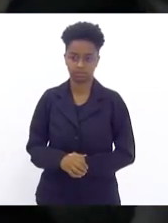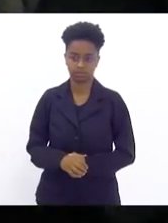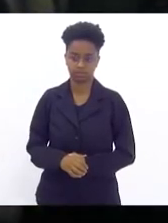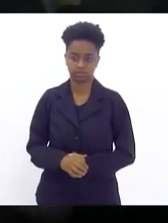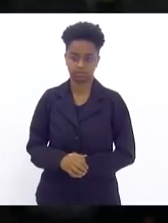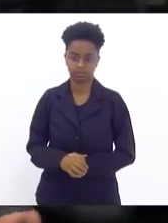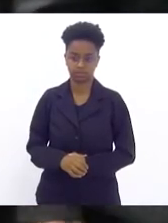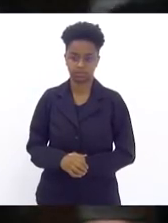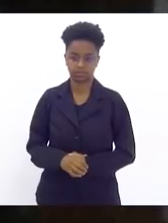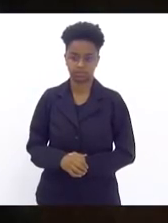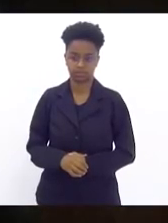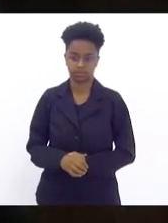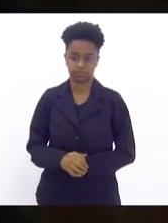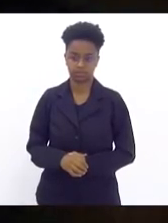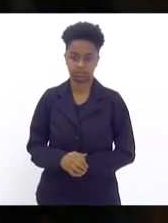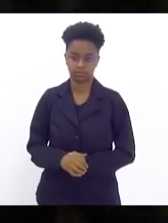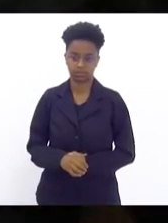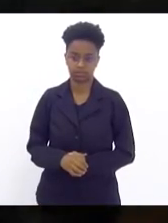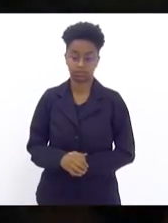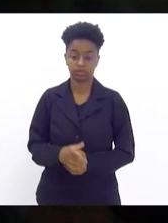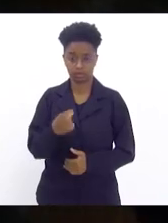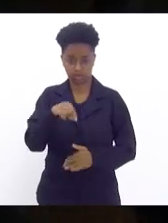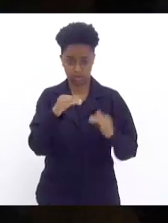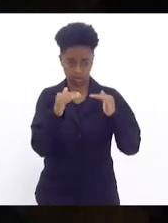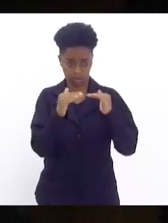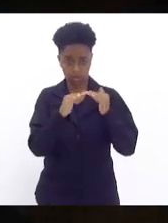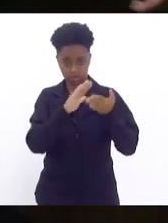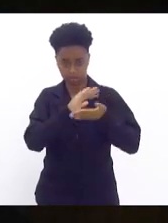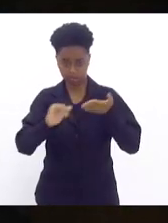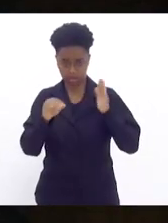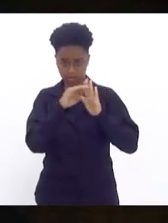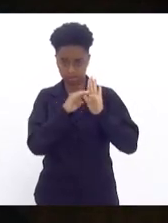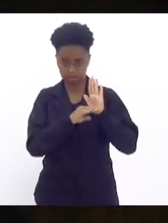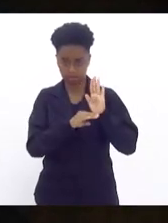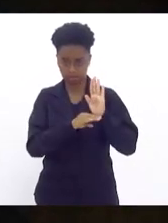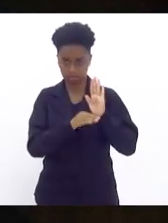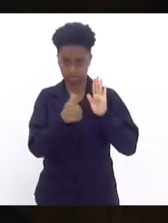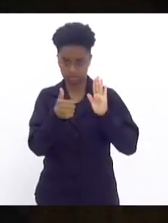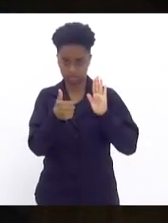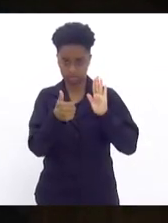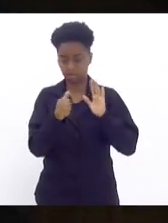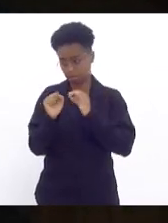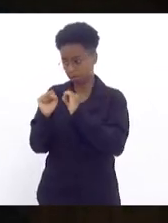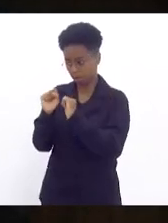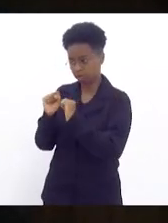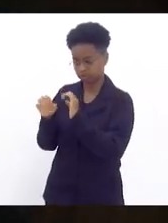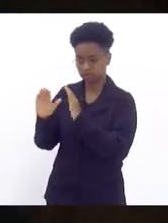Vamos então senhores concordam vamos retirar de pauta então